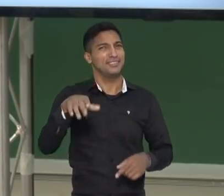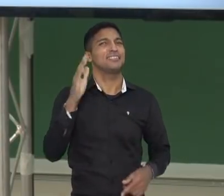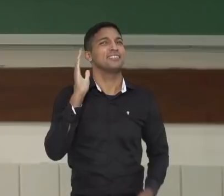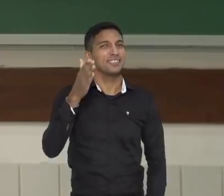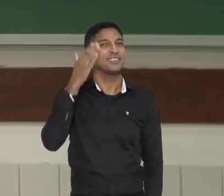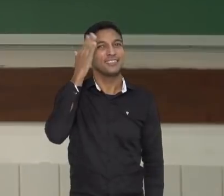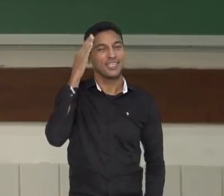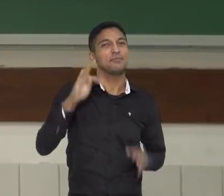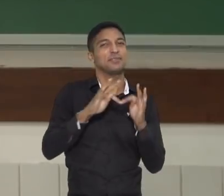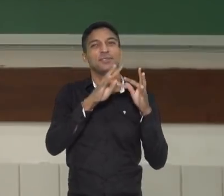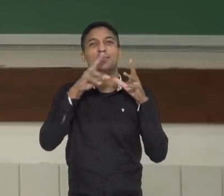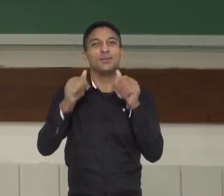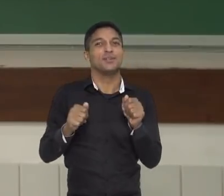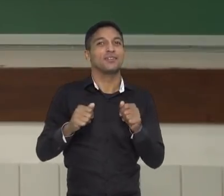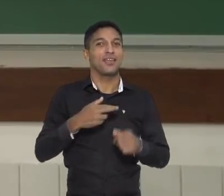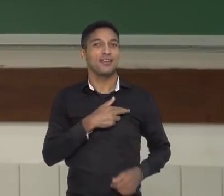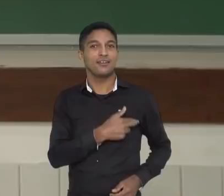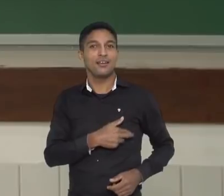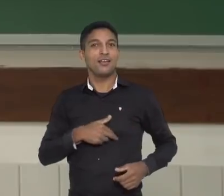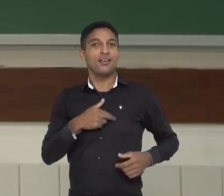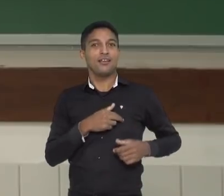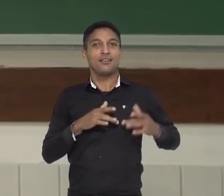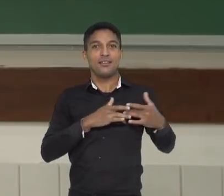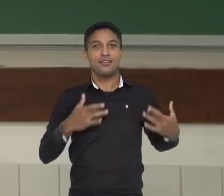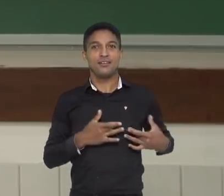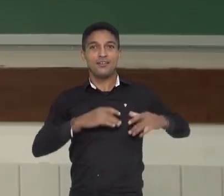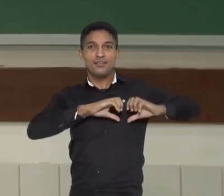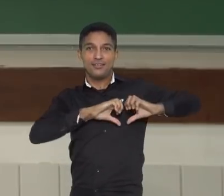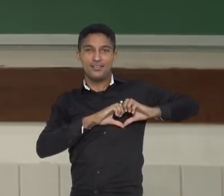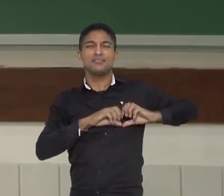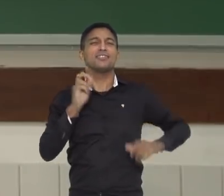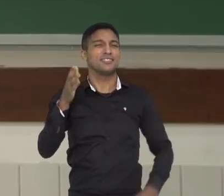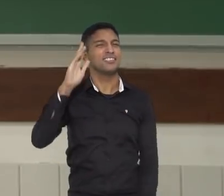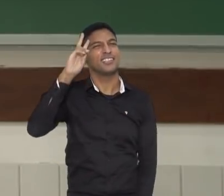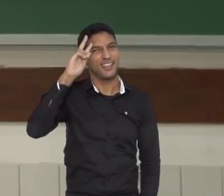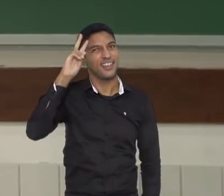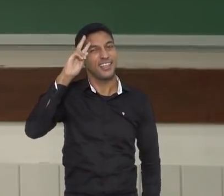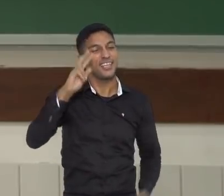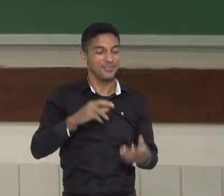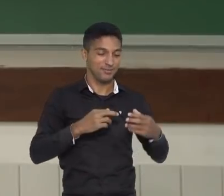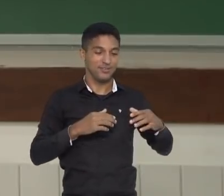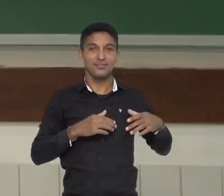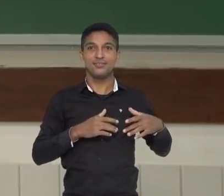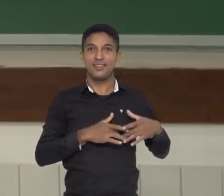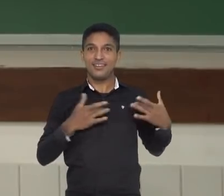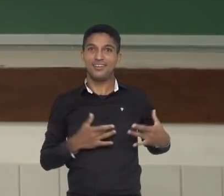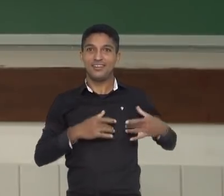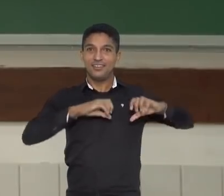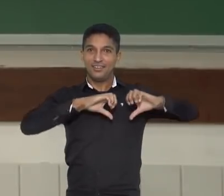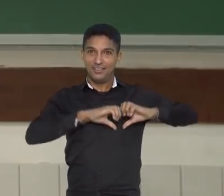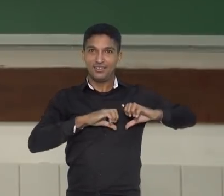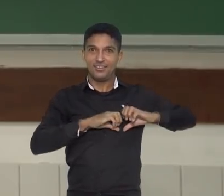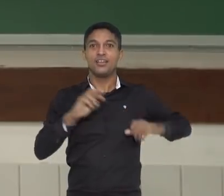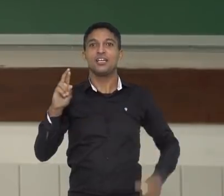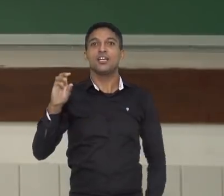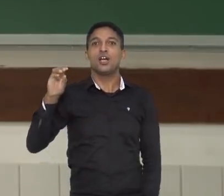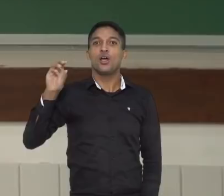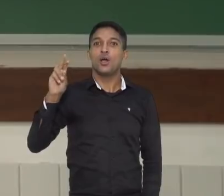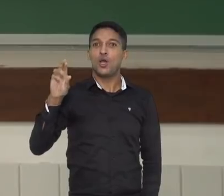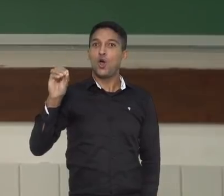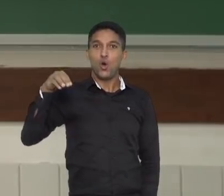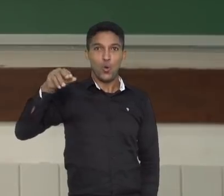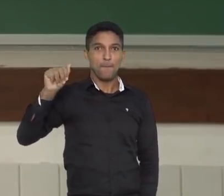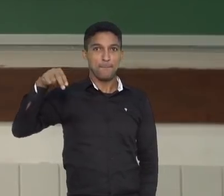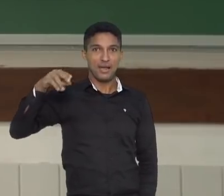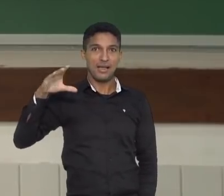não precisa hoje de quiz, porque vocês se lembram sobre o que é o romance, que ele é um gênero longo, que ele